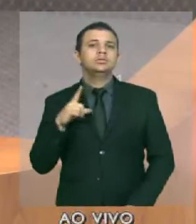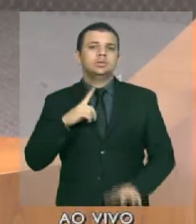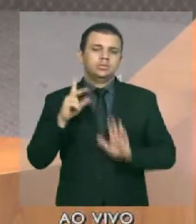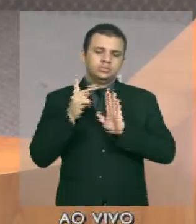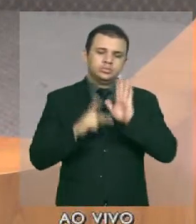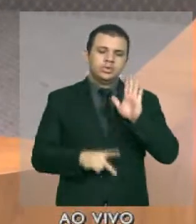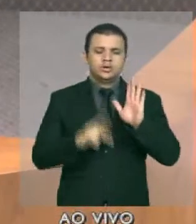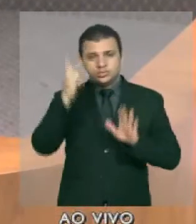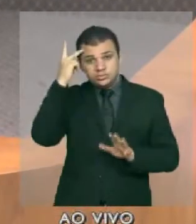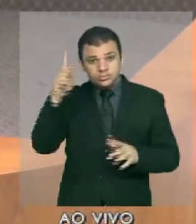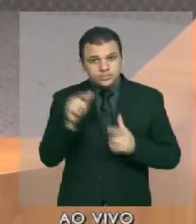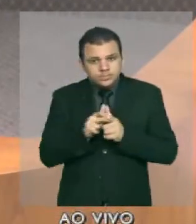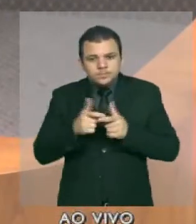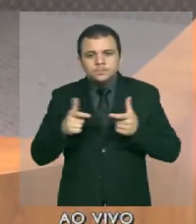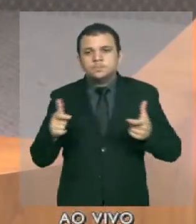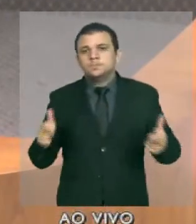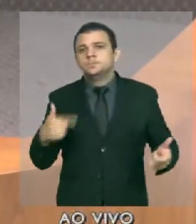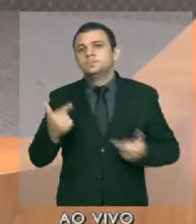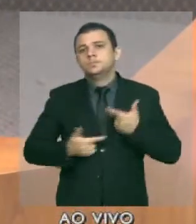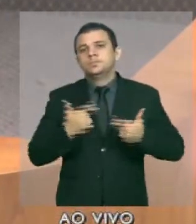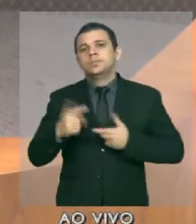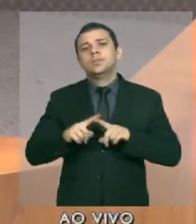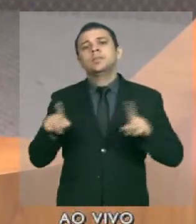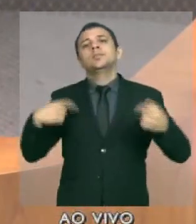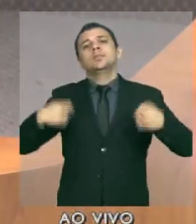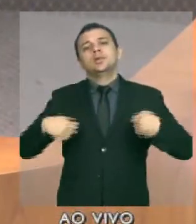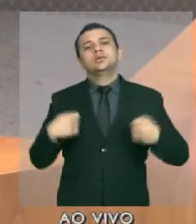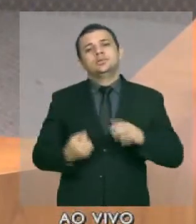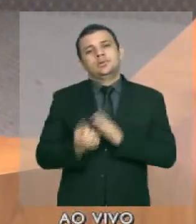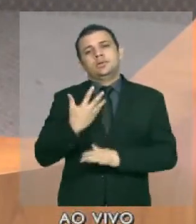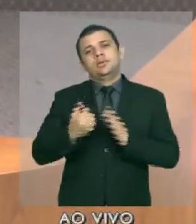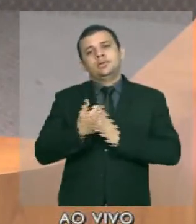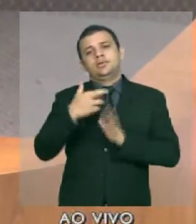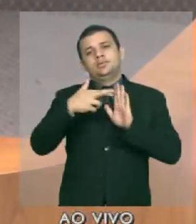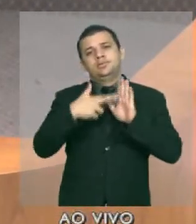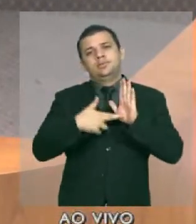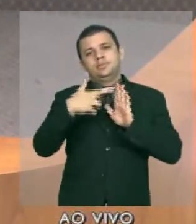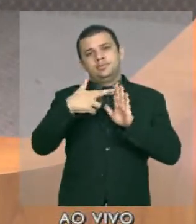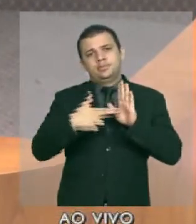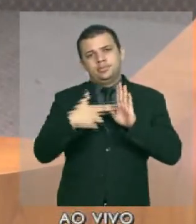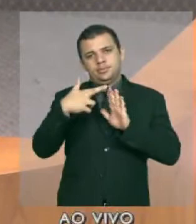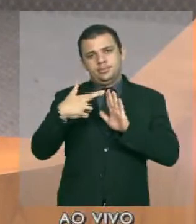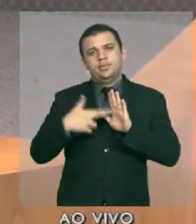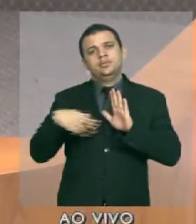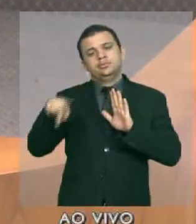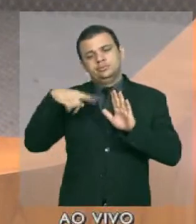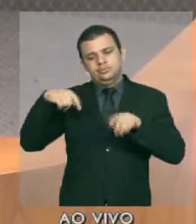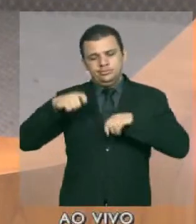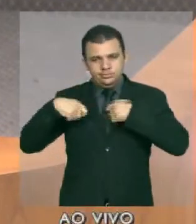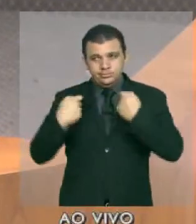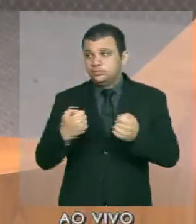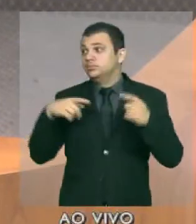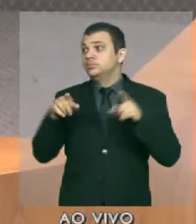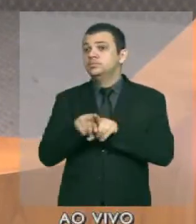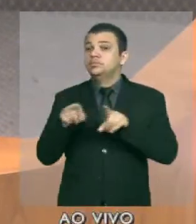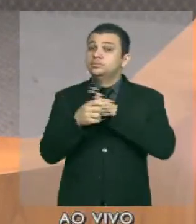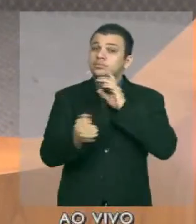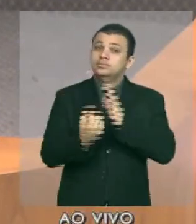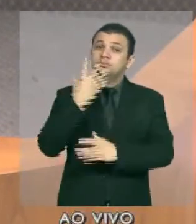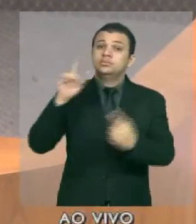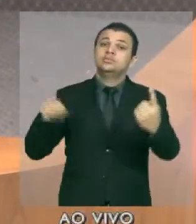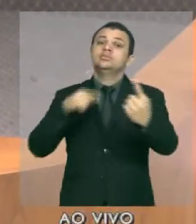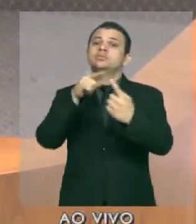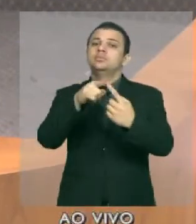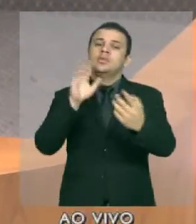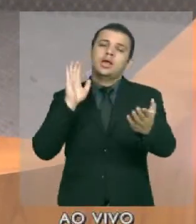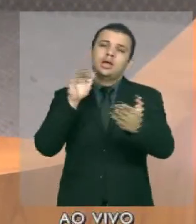para grandes Empreendimentos mas para isso é preciso a regulamentação é o que nós temos buscando e estabelecendo como como meta se